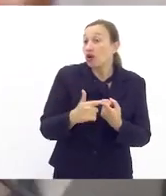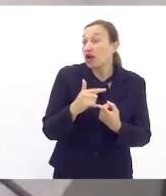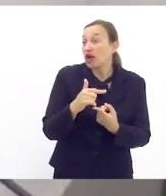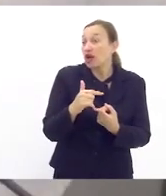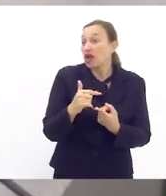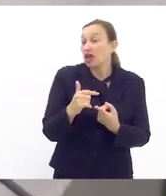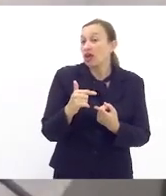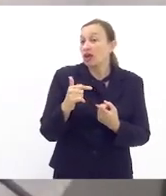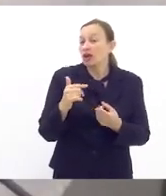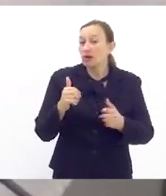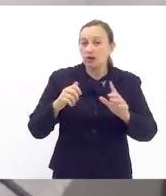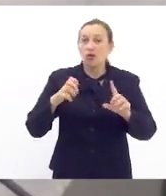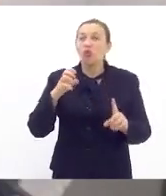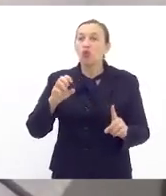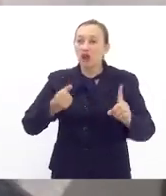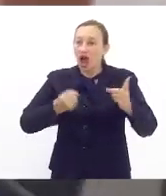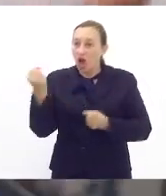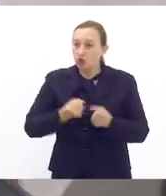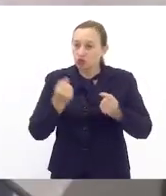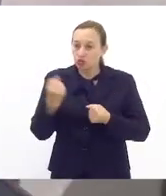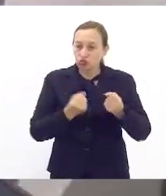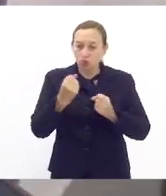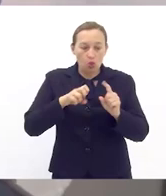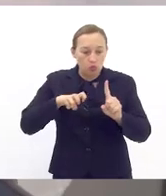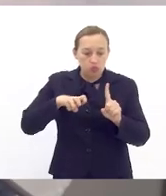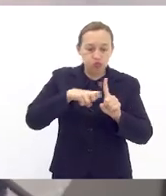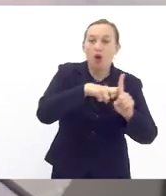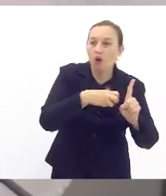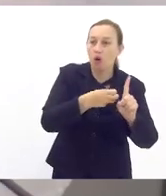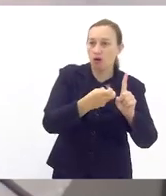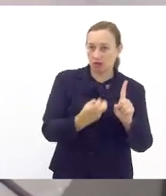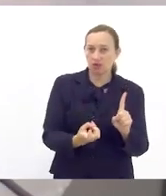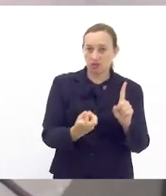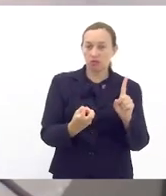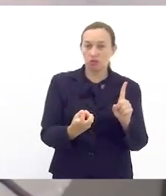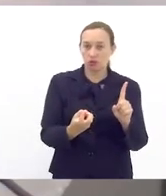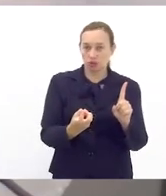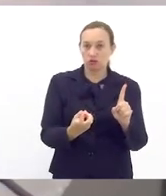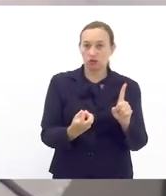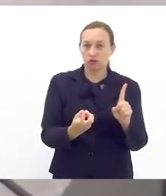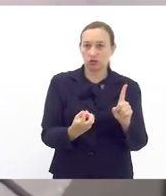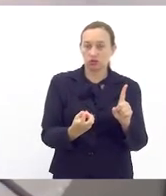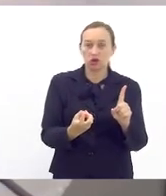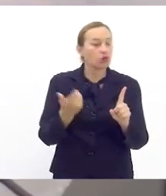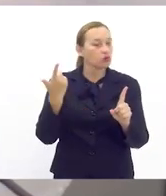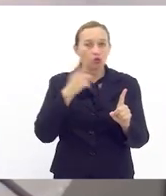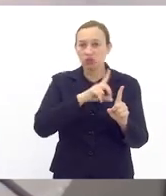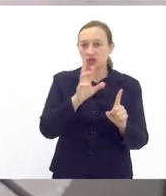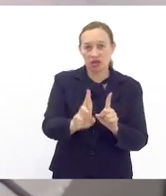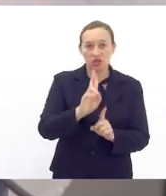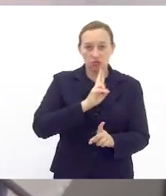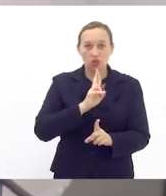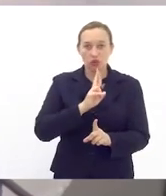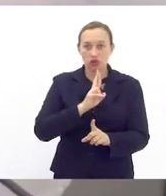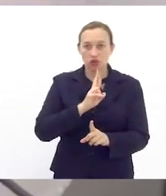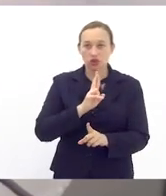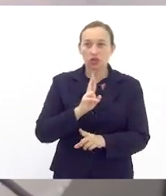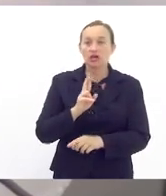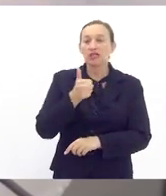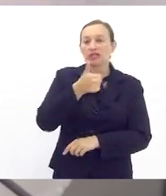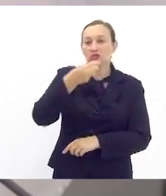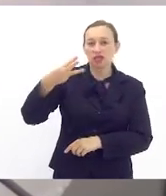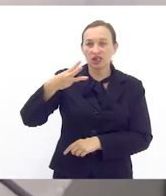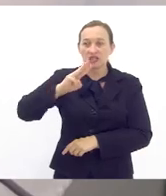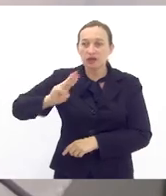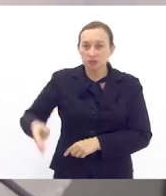cidade quer avançar E aí Neo não contribui para que isso aconteça na cidade de Maricá e a gente não consegue resposta são 13